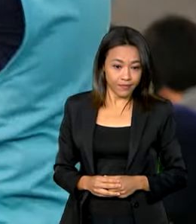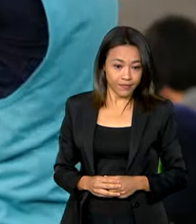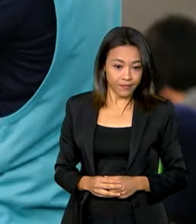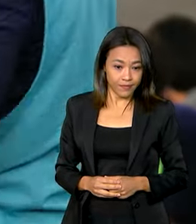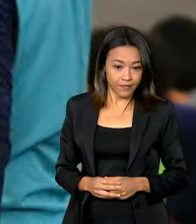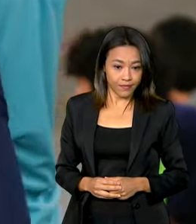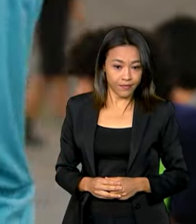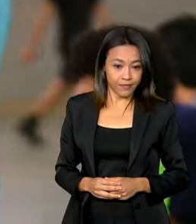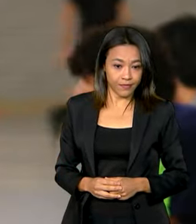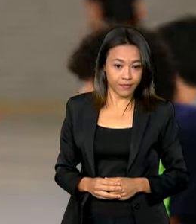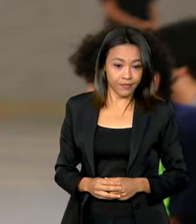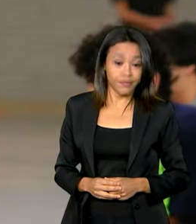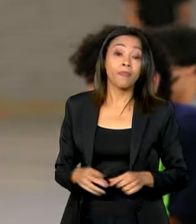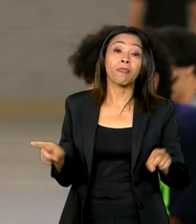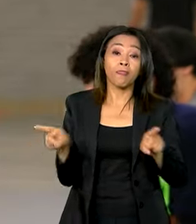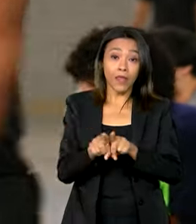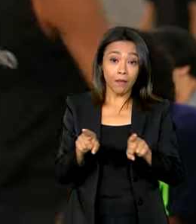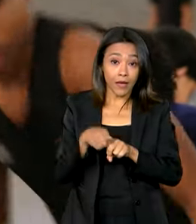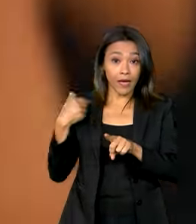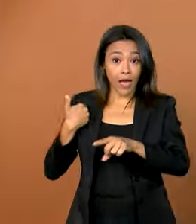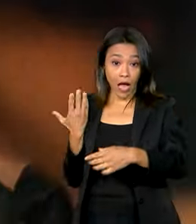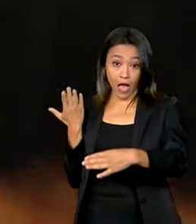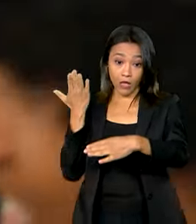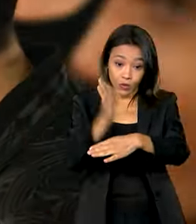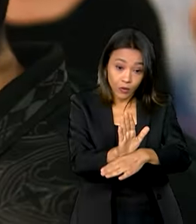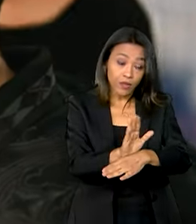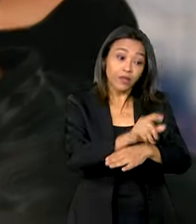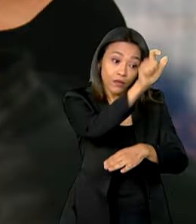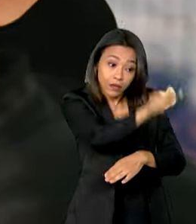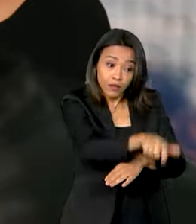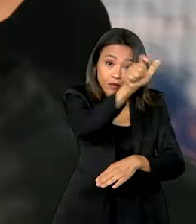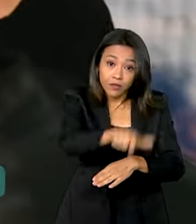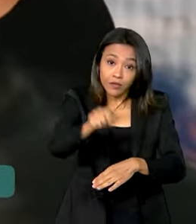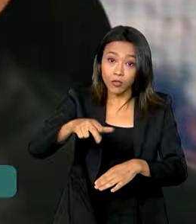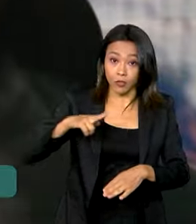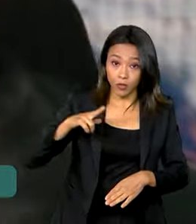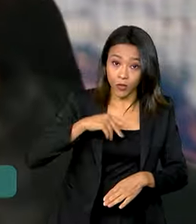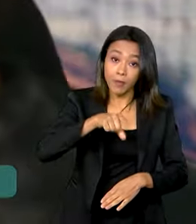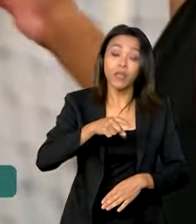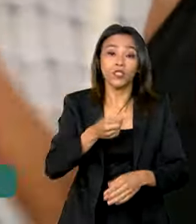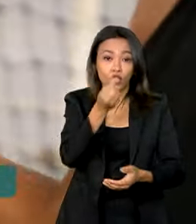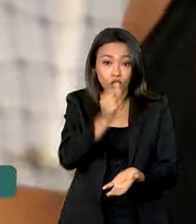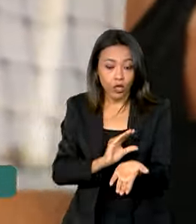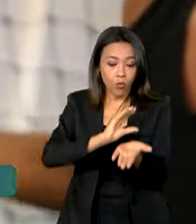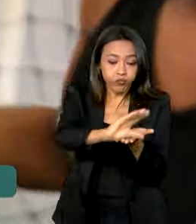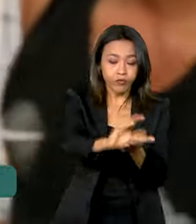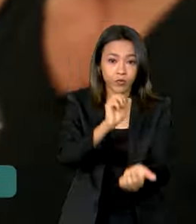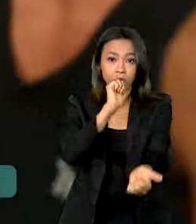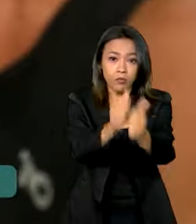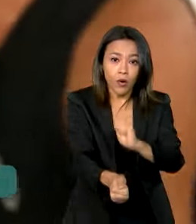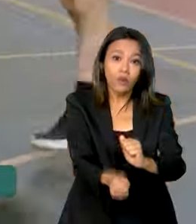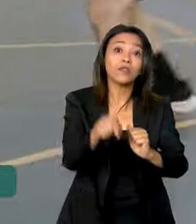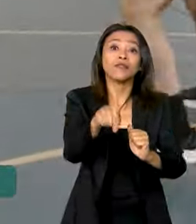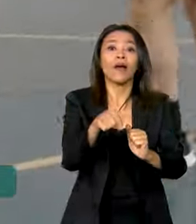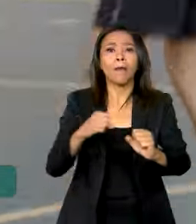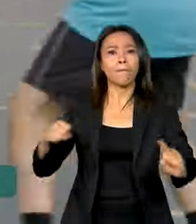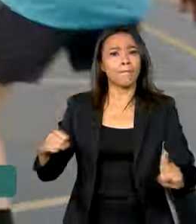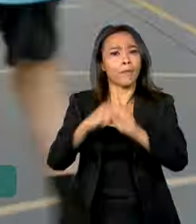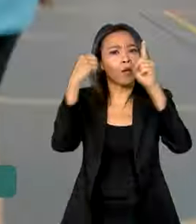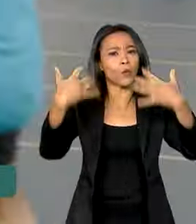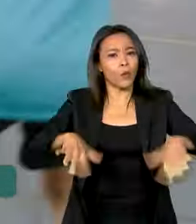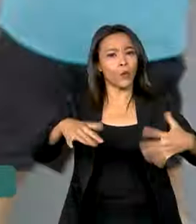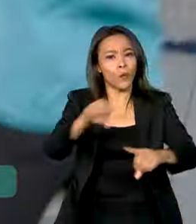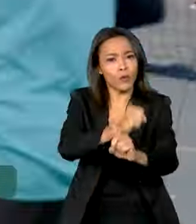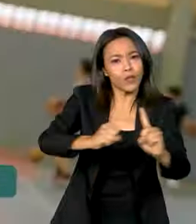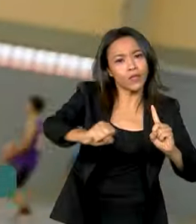idosos além de beneficiar os atletas individualmente o investimento no esporte tem o potencial de gerar impactos sociais e